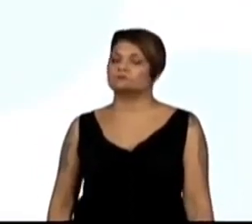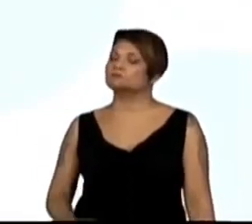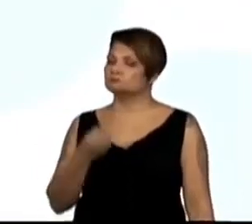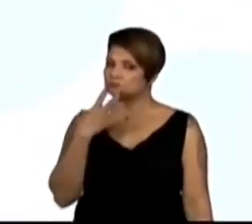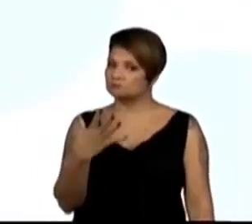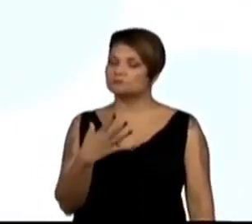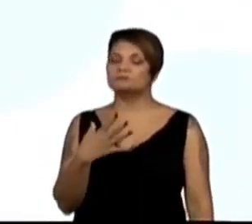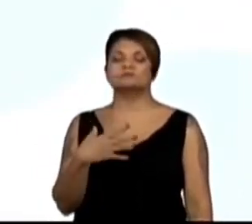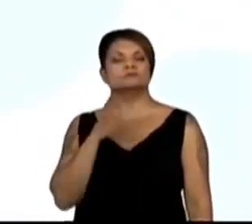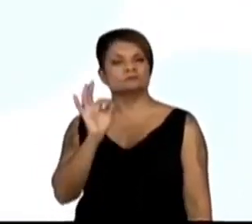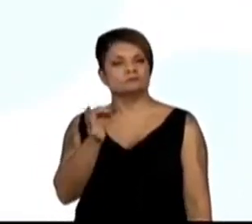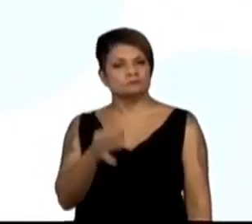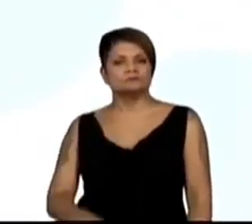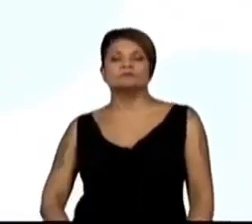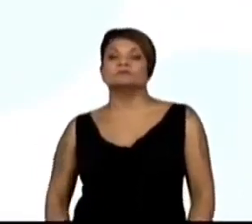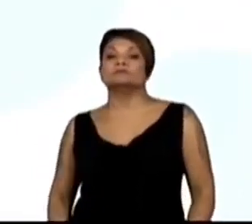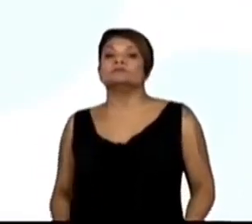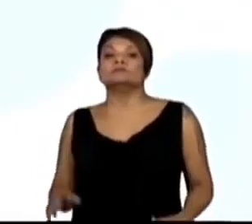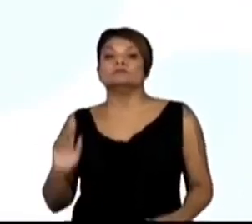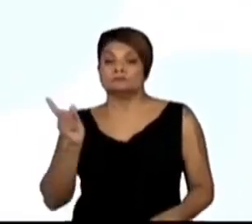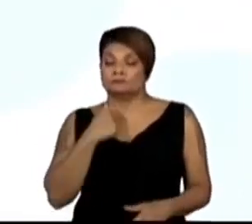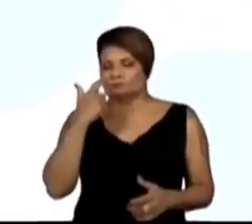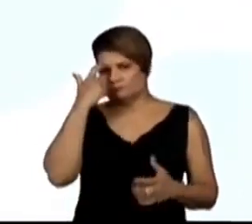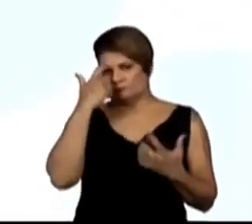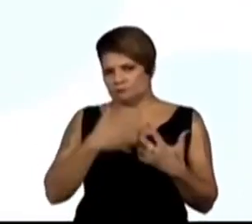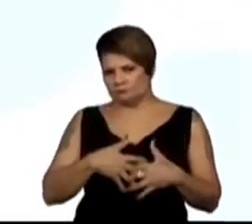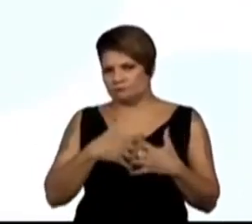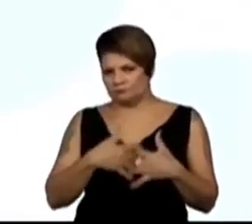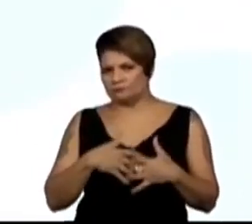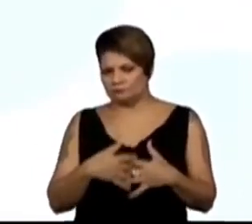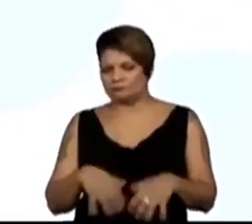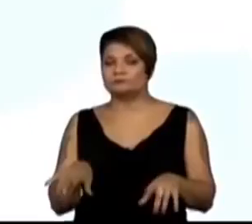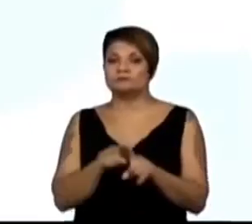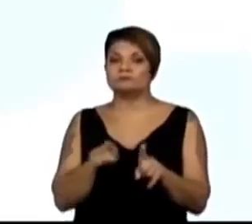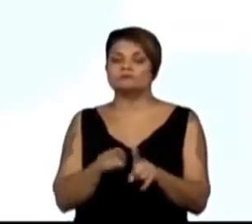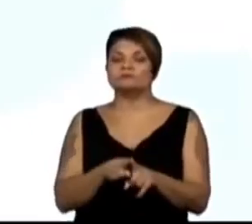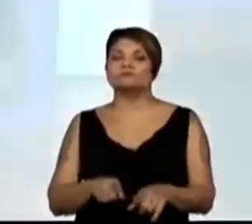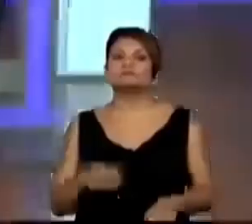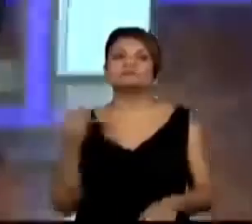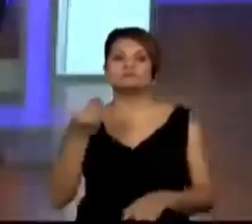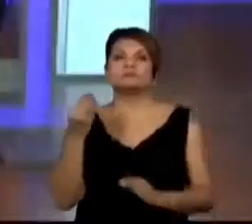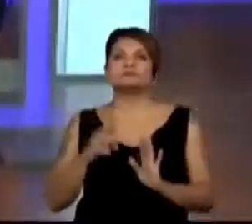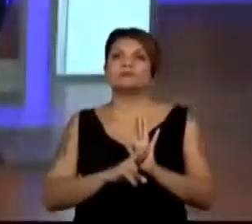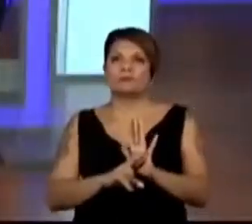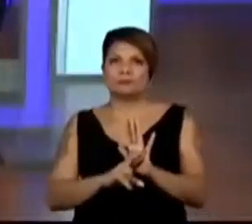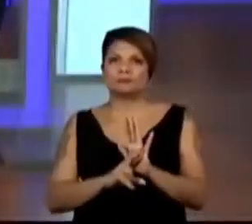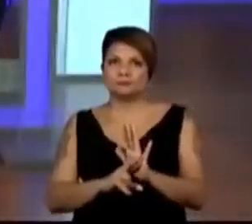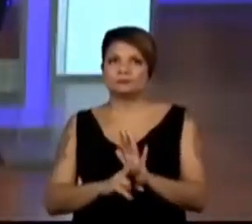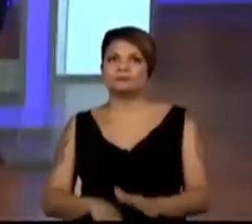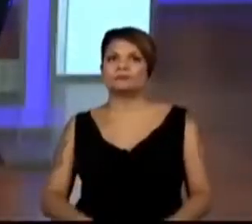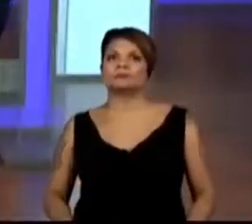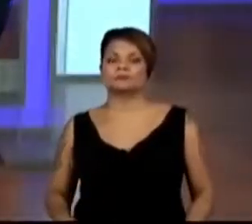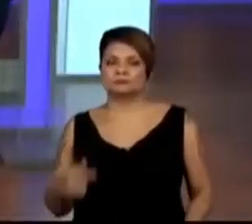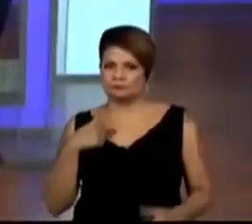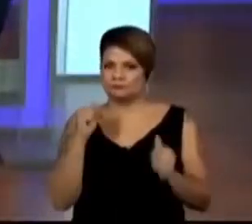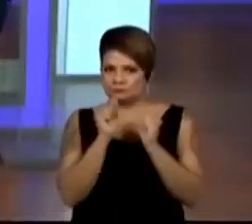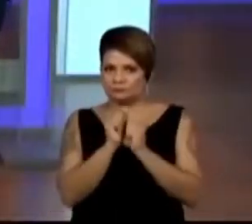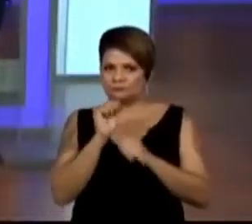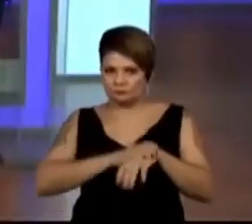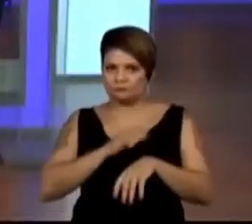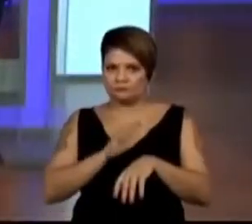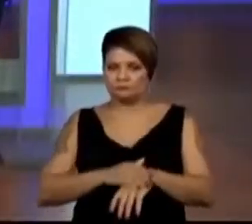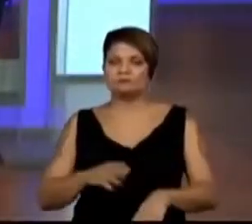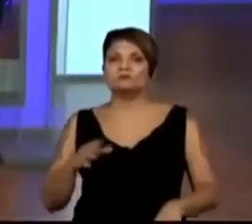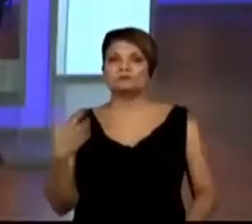bem, era isso mesmo. E a gente pode pensar até na seguinte forma. Como representar isso? E eu vou fazer junto com vocês.